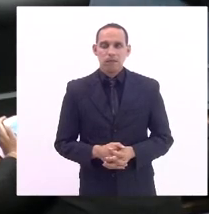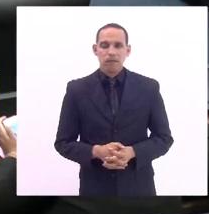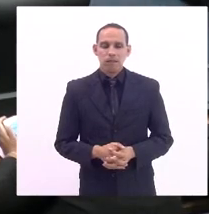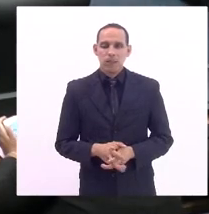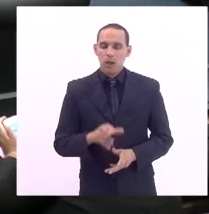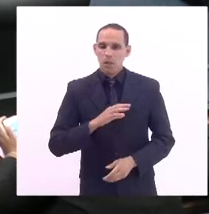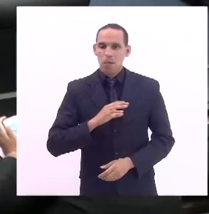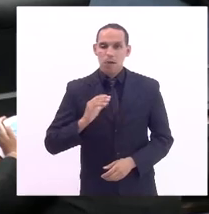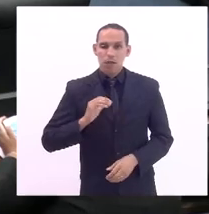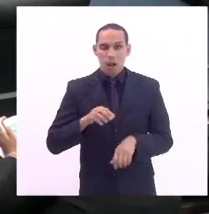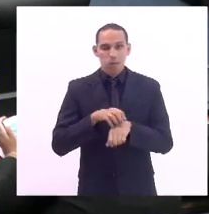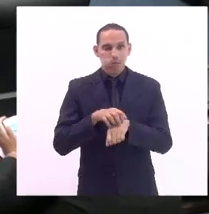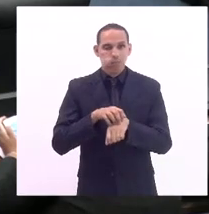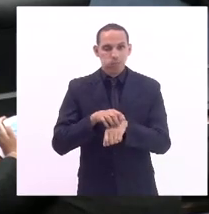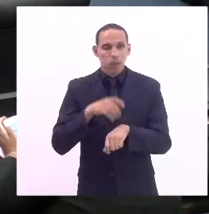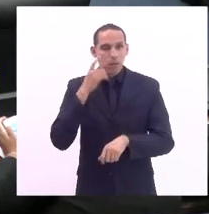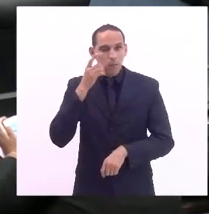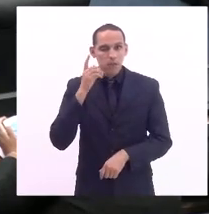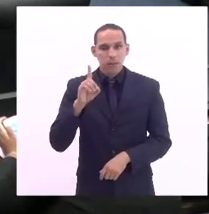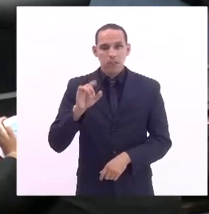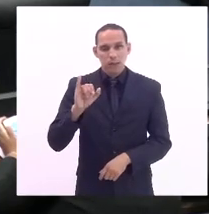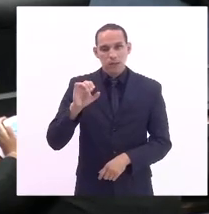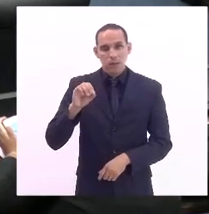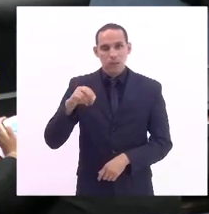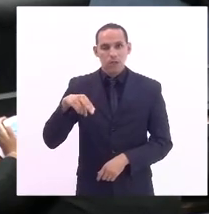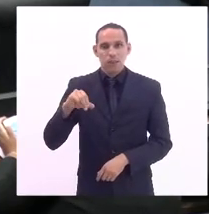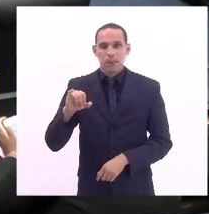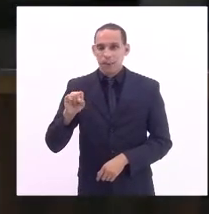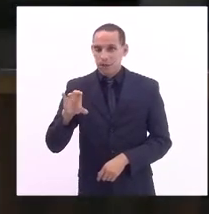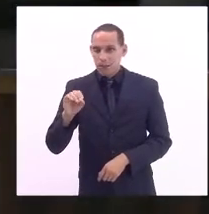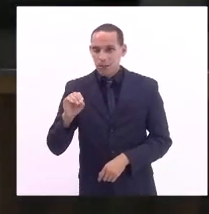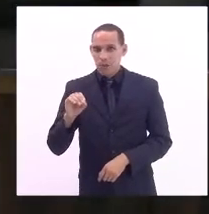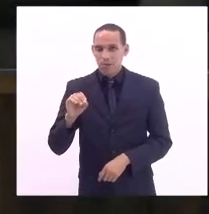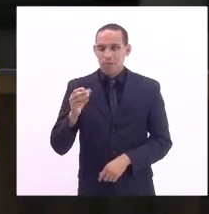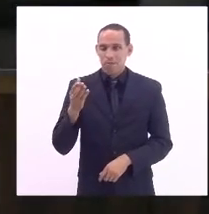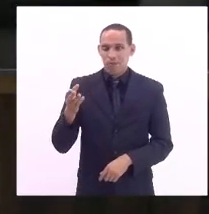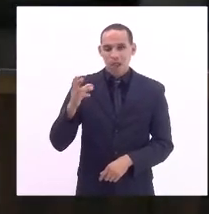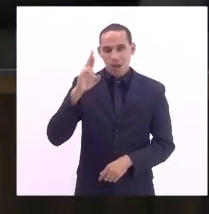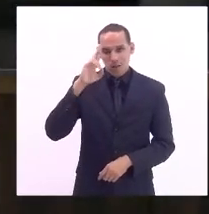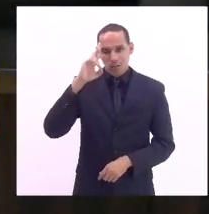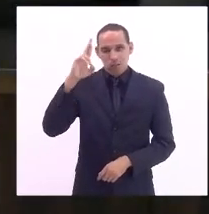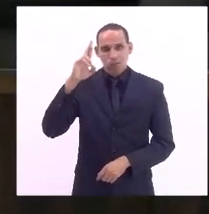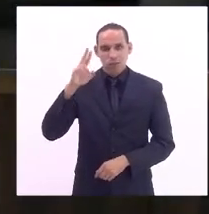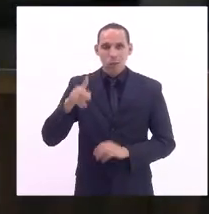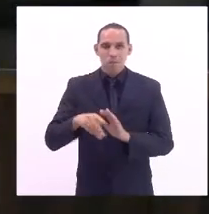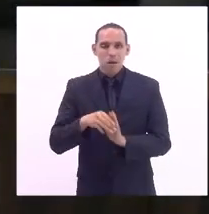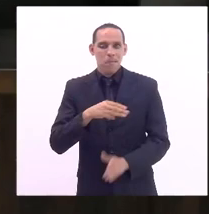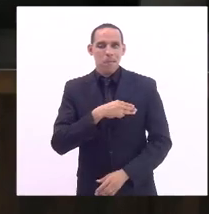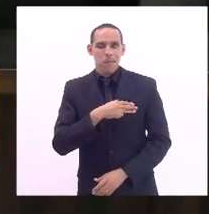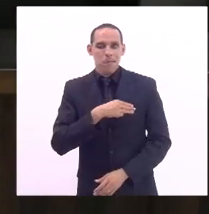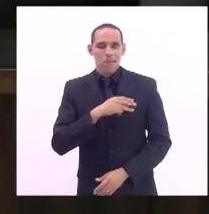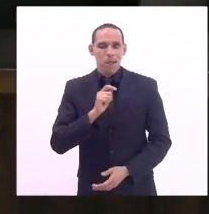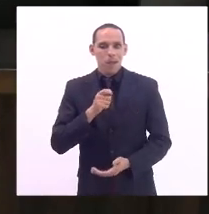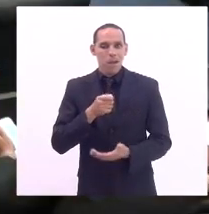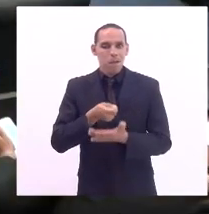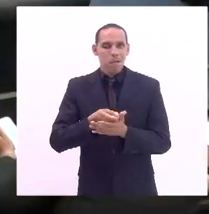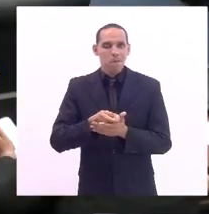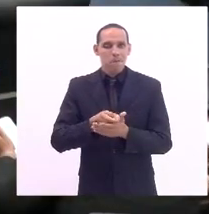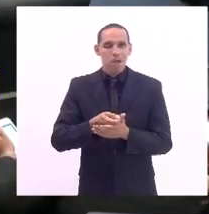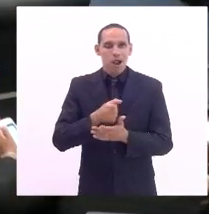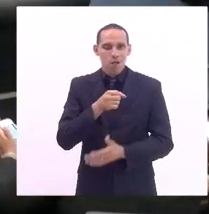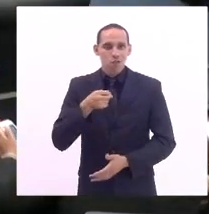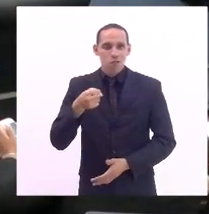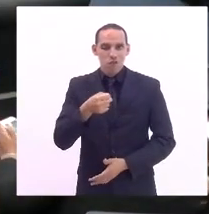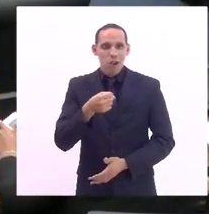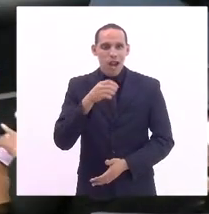Pela Comissão de Transporte, deputado Dionísio Lins, nosso imperador de Madureira, que pagou o chope sábado. Estou